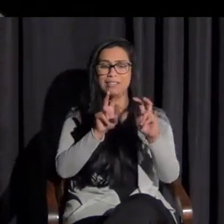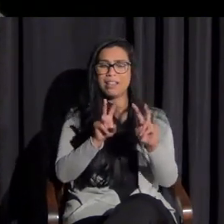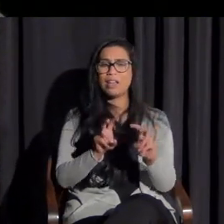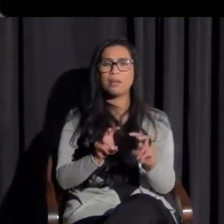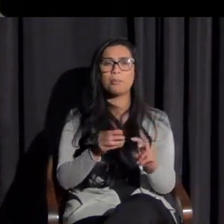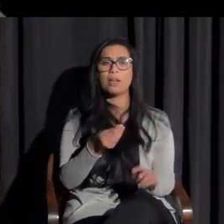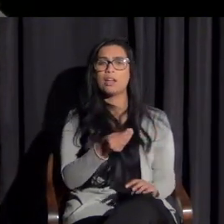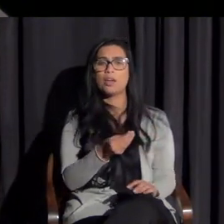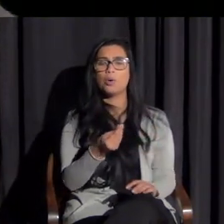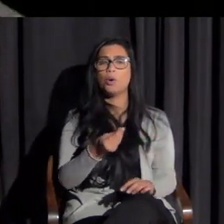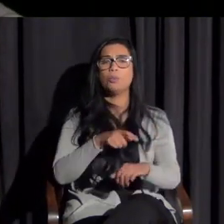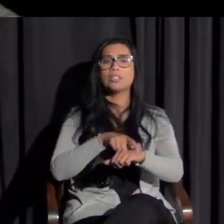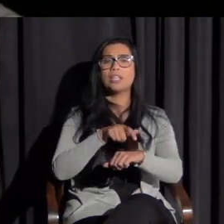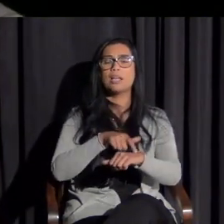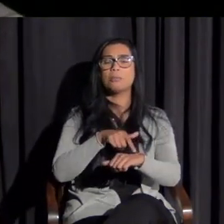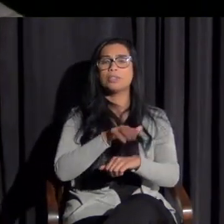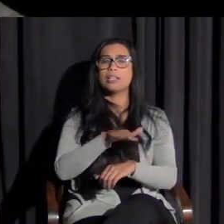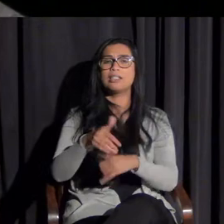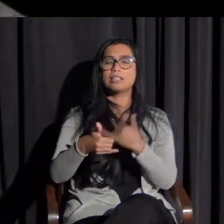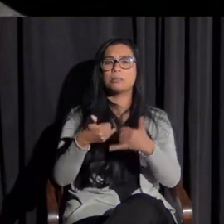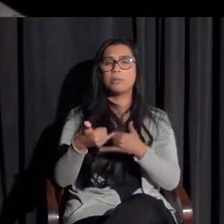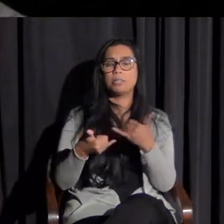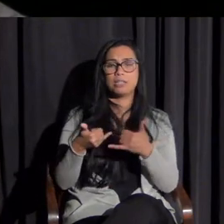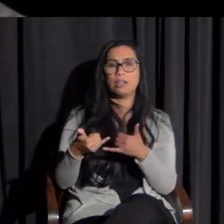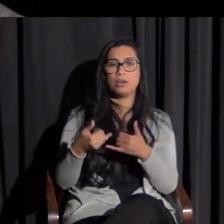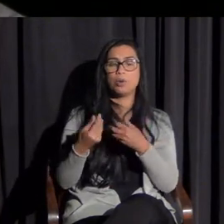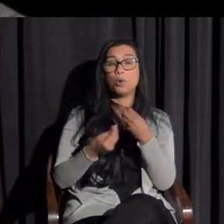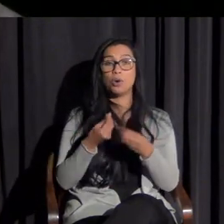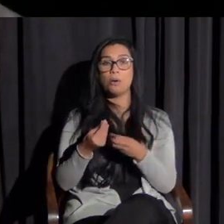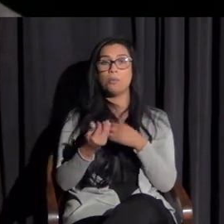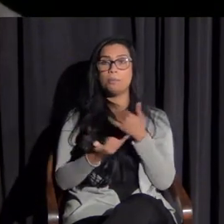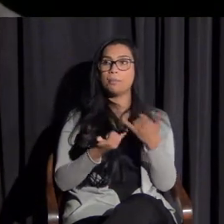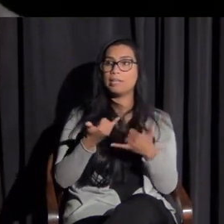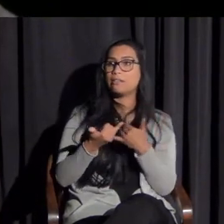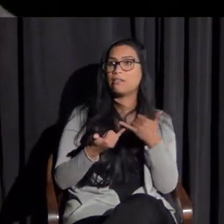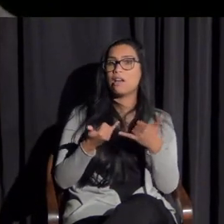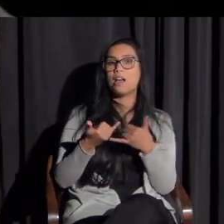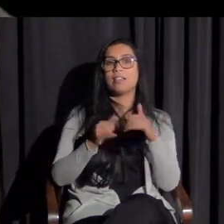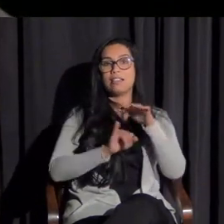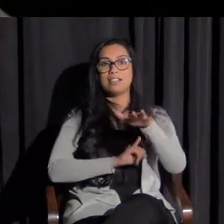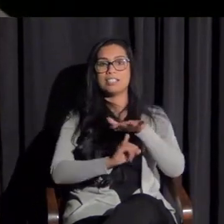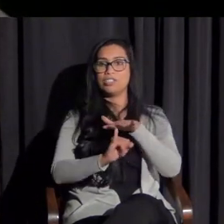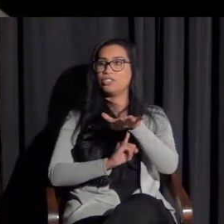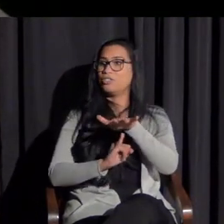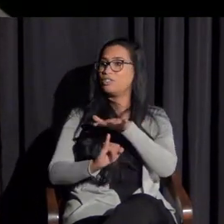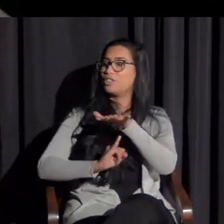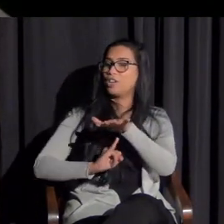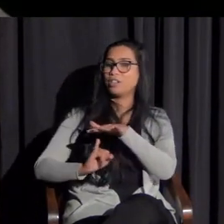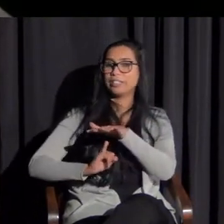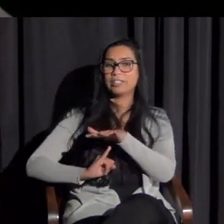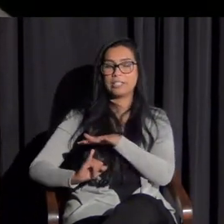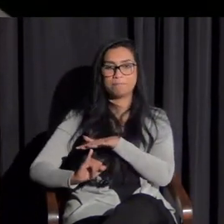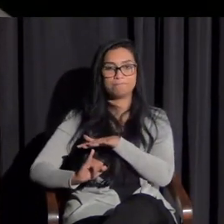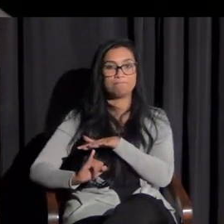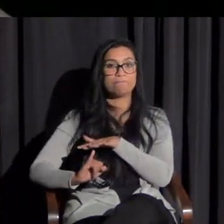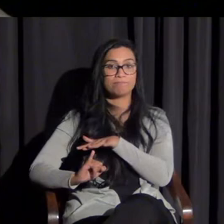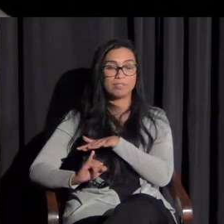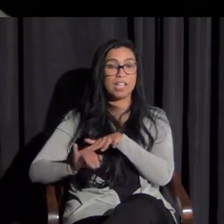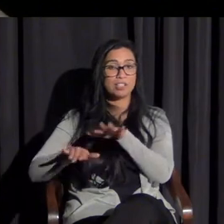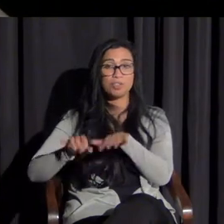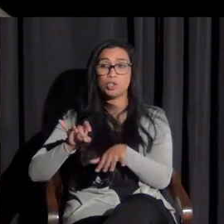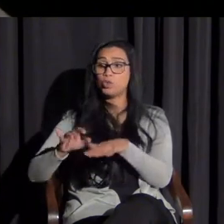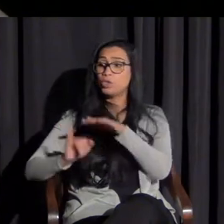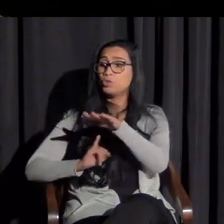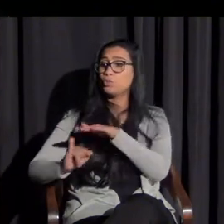para brincar, né? Quando esse brincar acontece nas instituições, de modo geral, também ele continua sendo